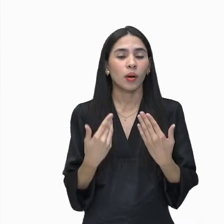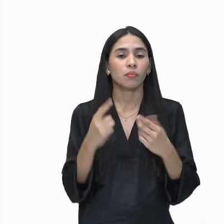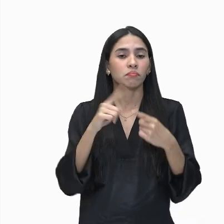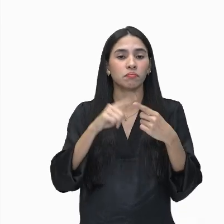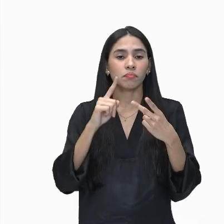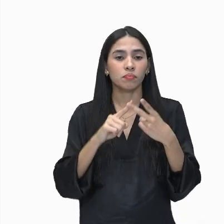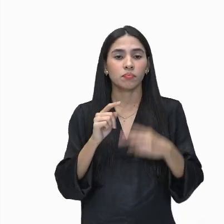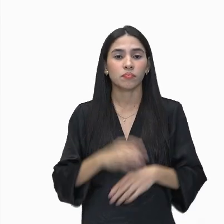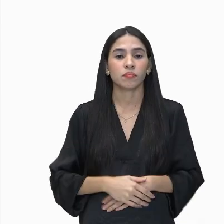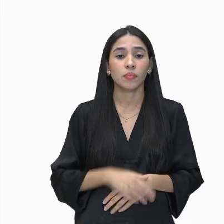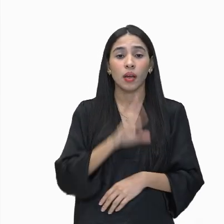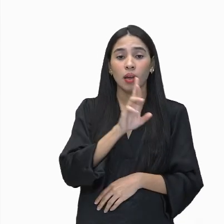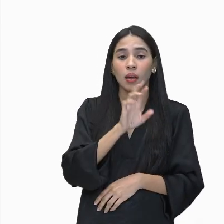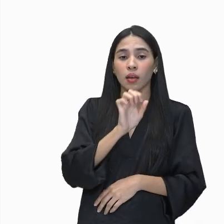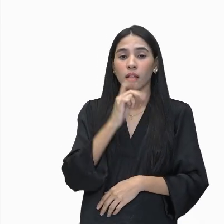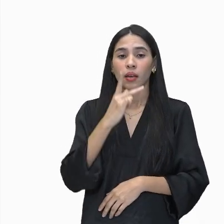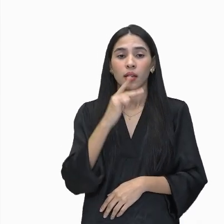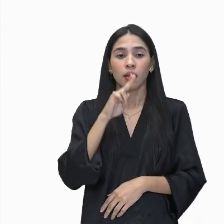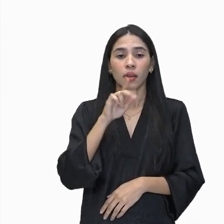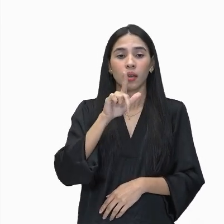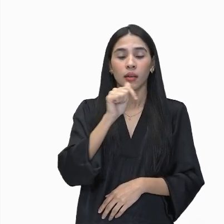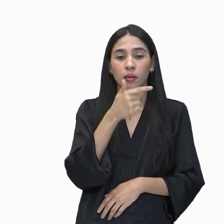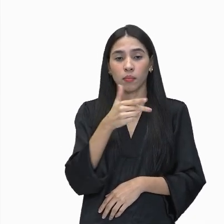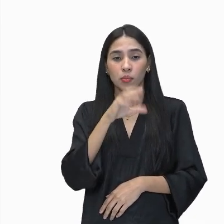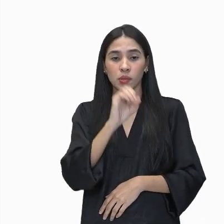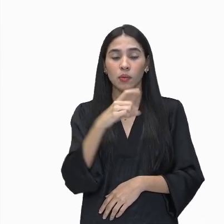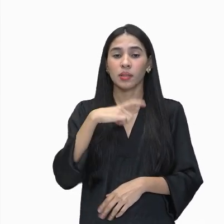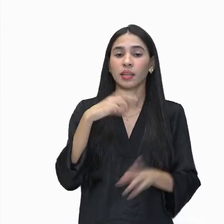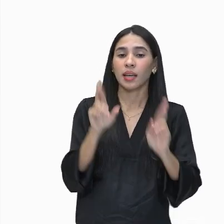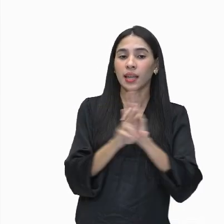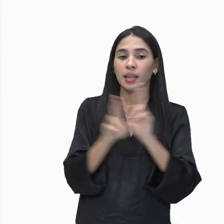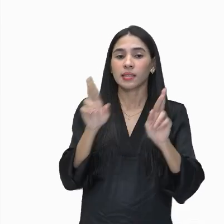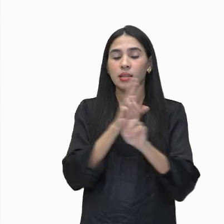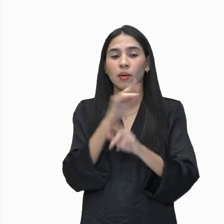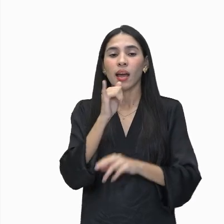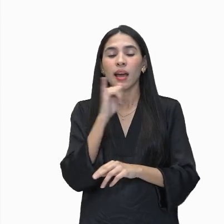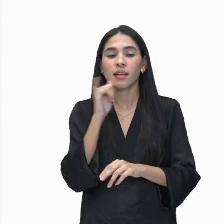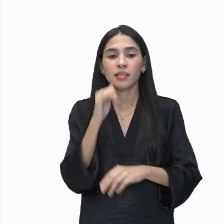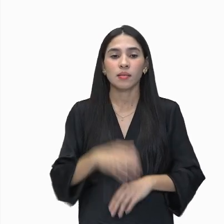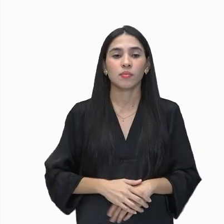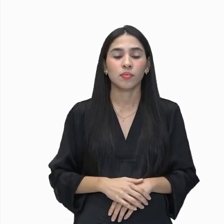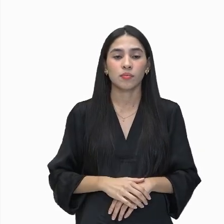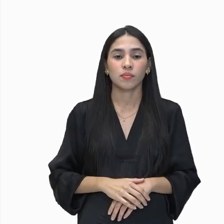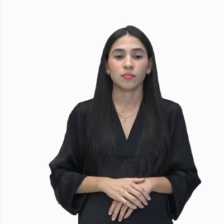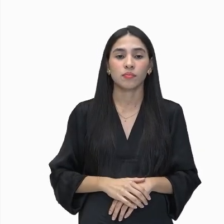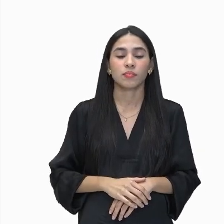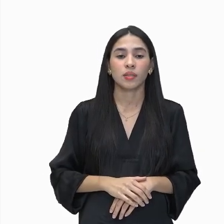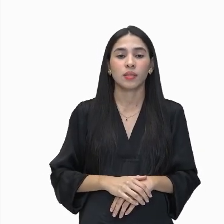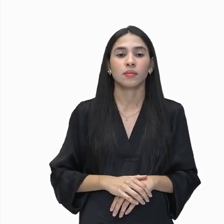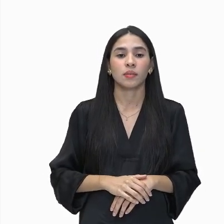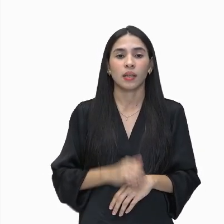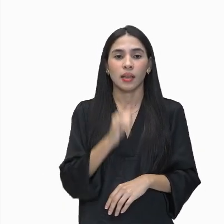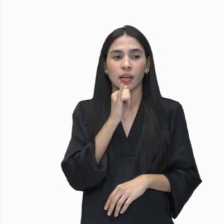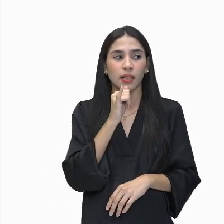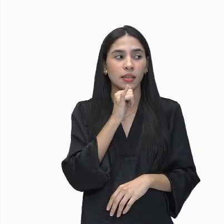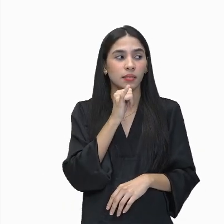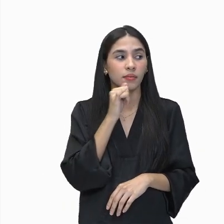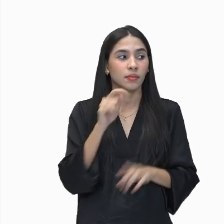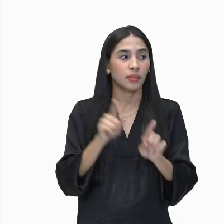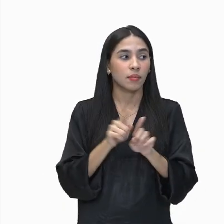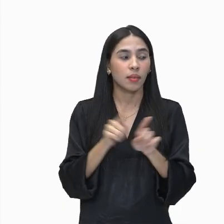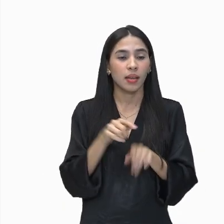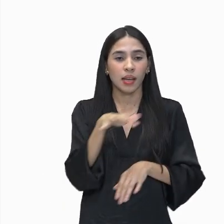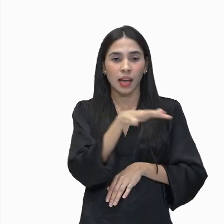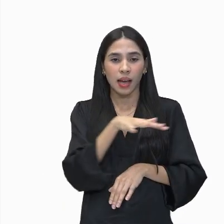A repulsão, né, que está relacionado aí associado à questão das condições